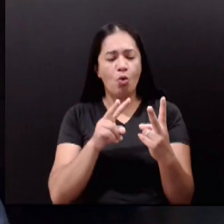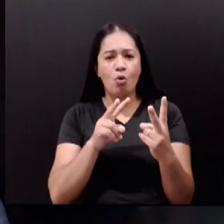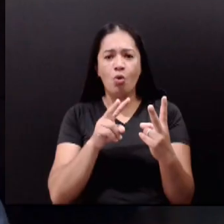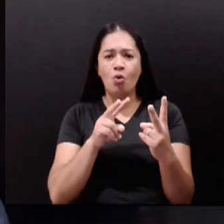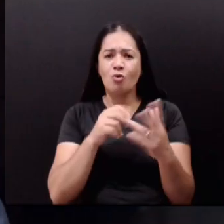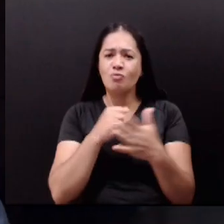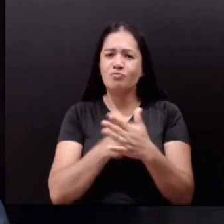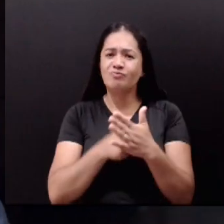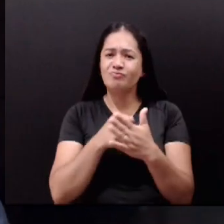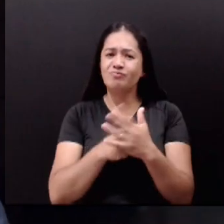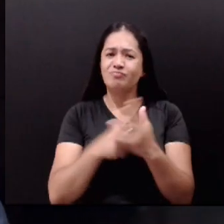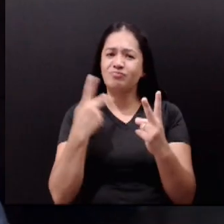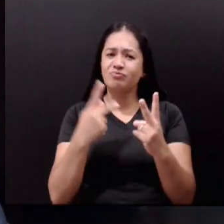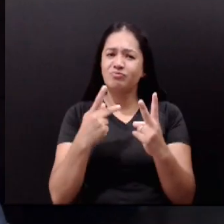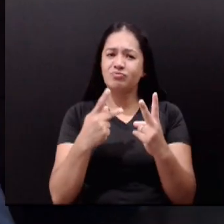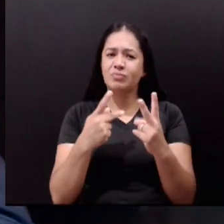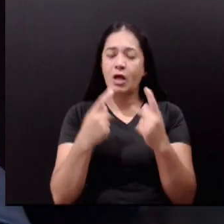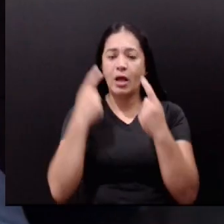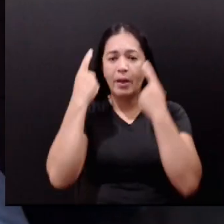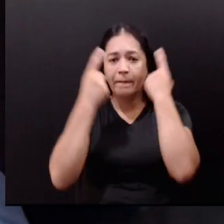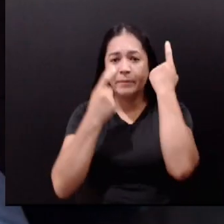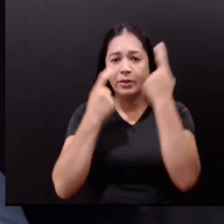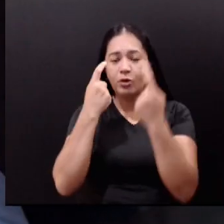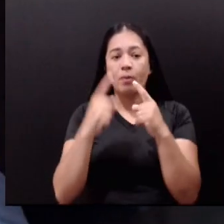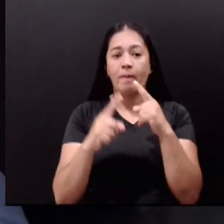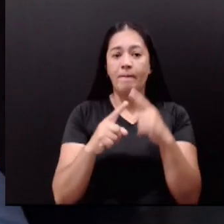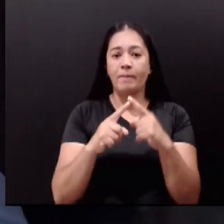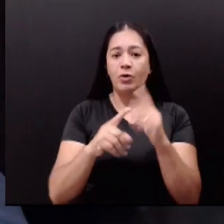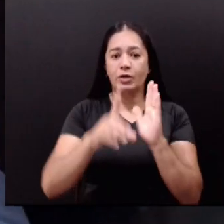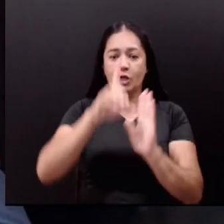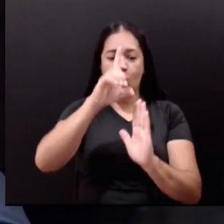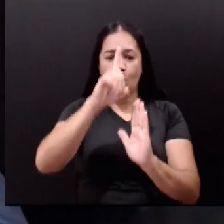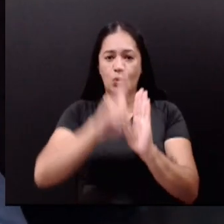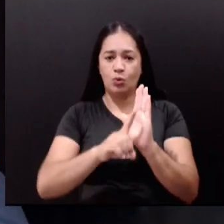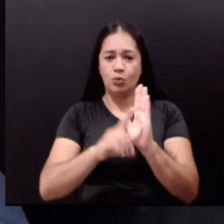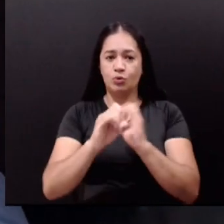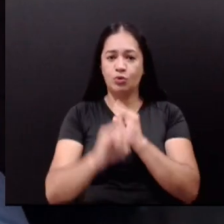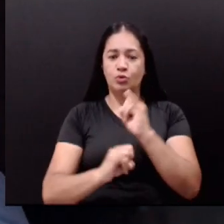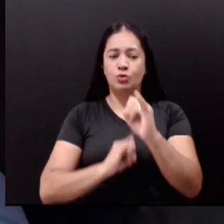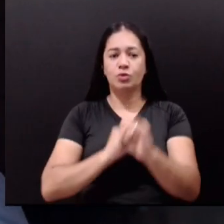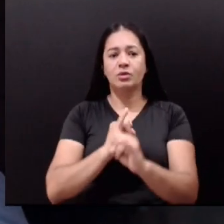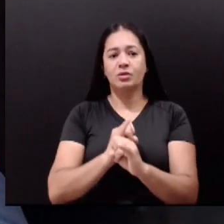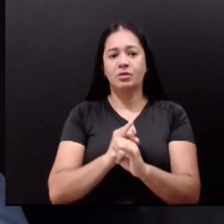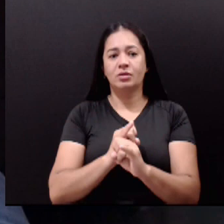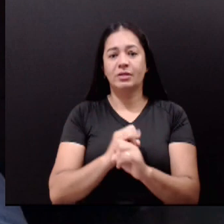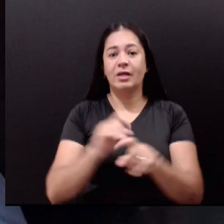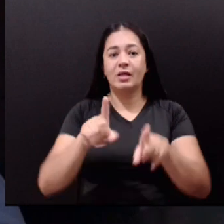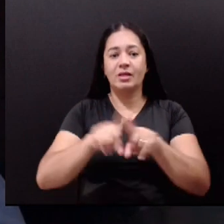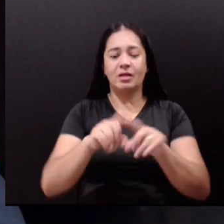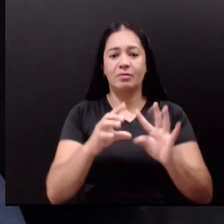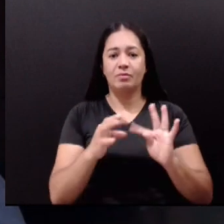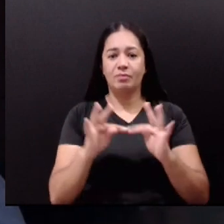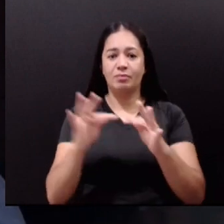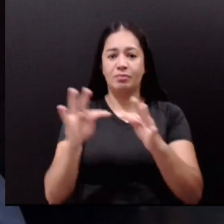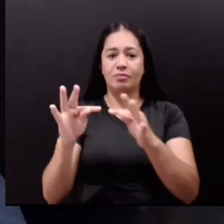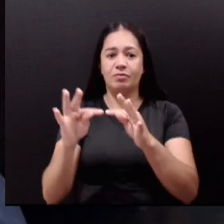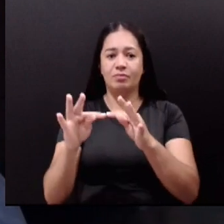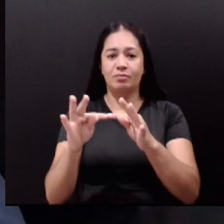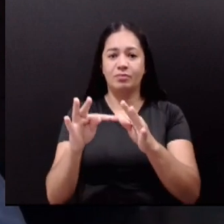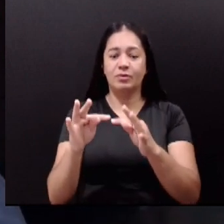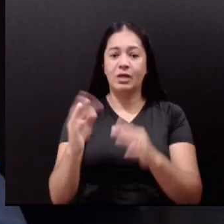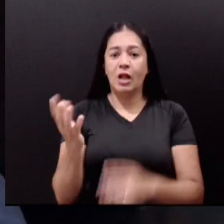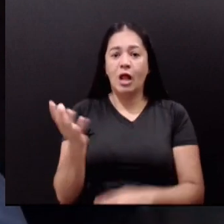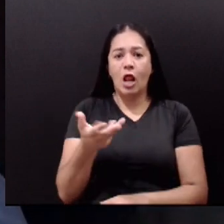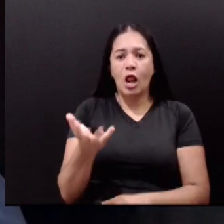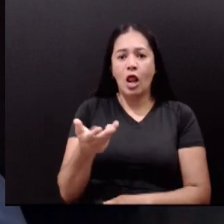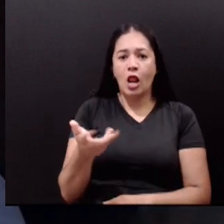é muito preocupante, porque o direito digital e a tecnologia, eles caminham muito rápido, né. Nos